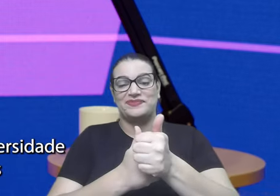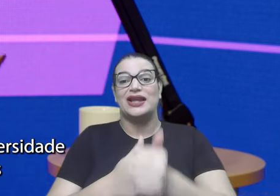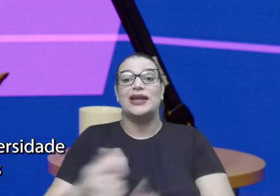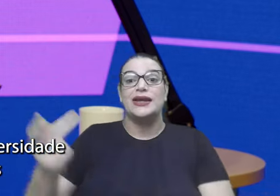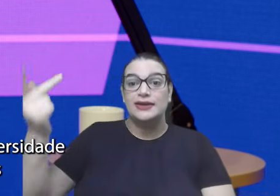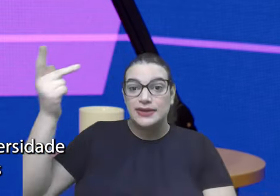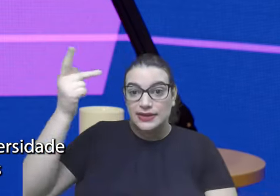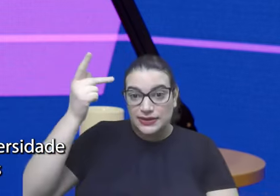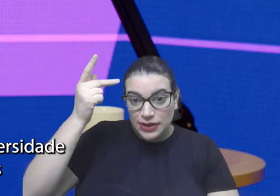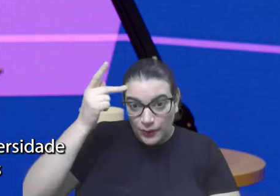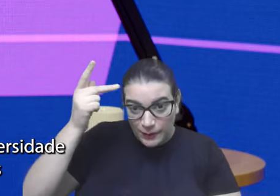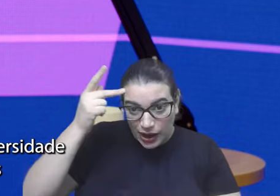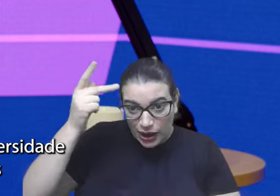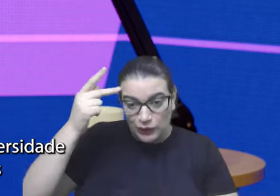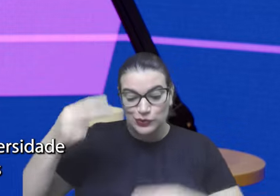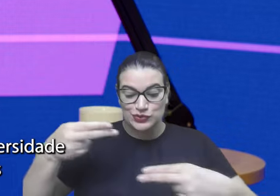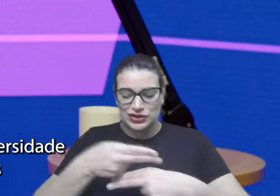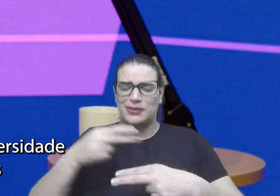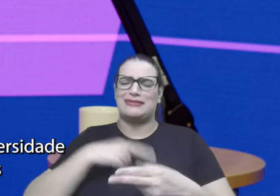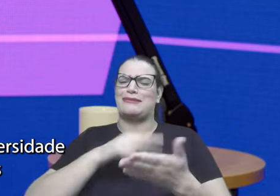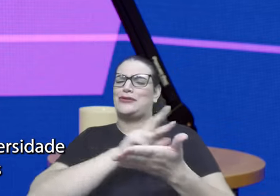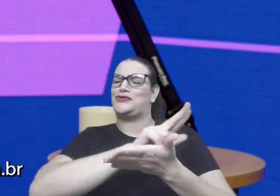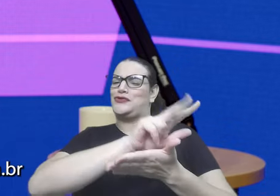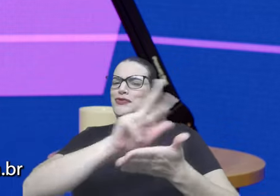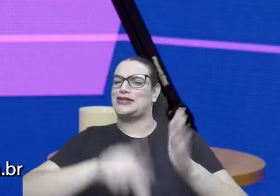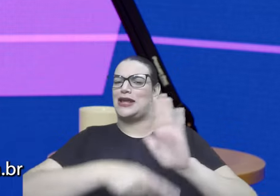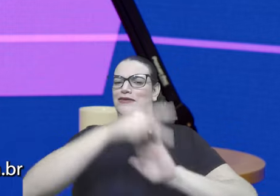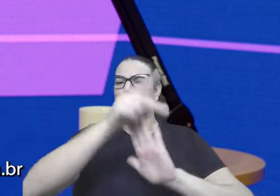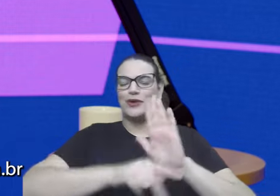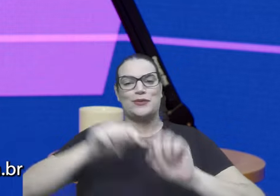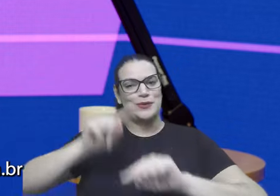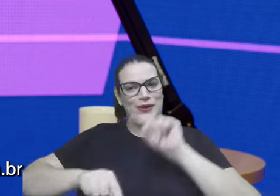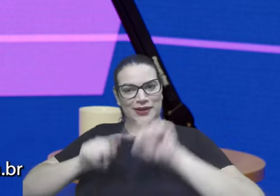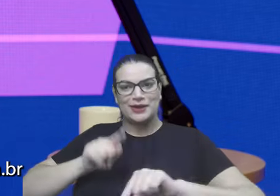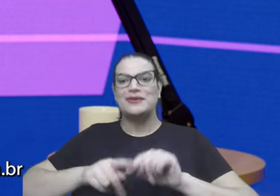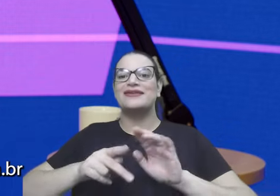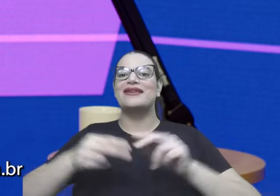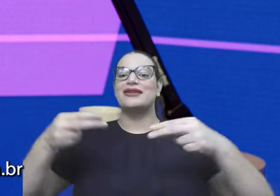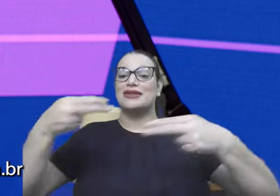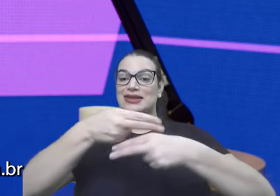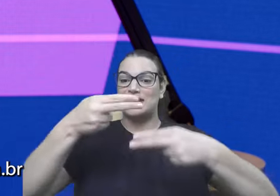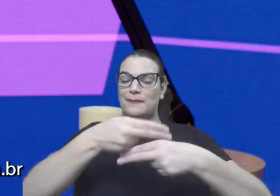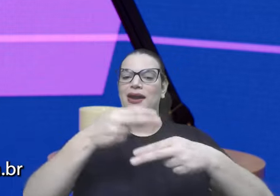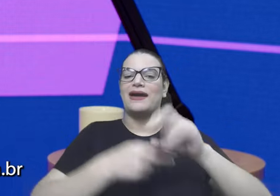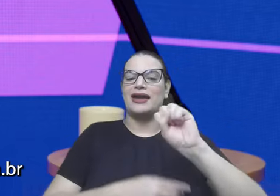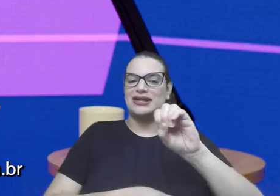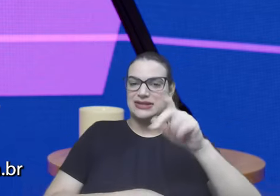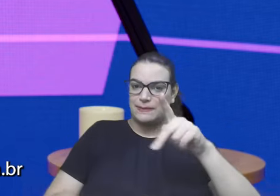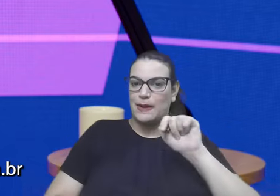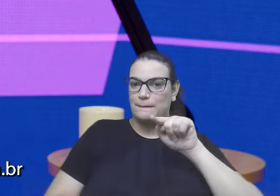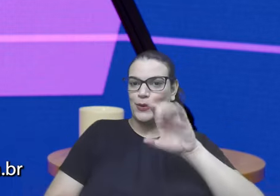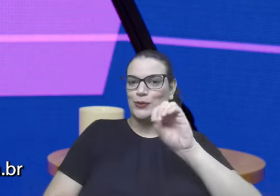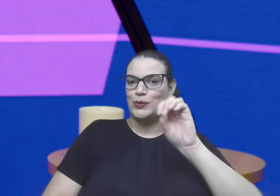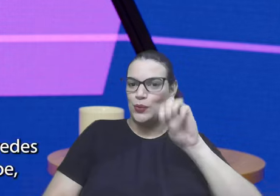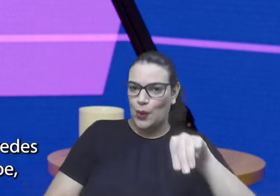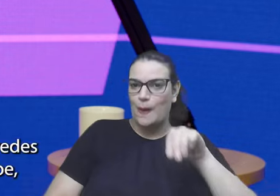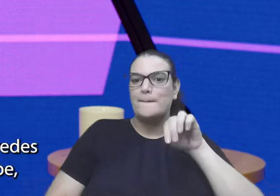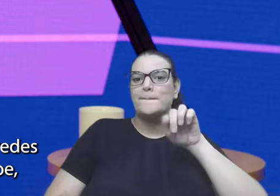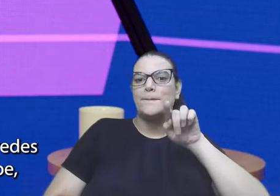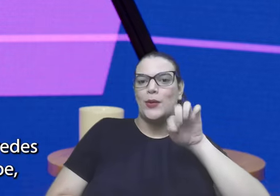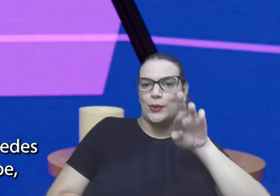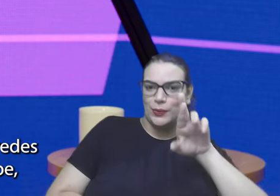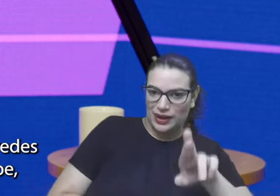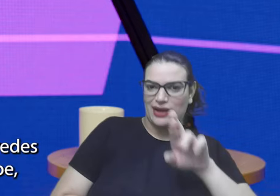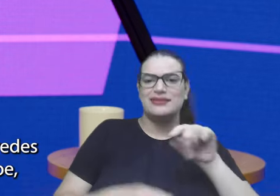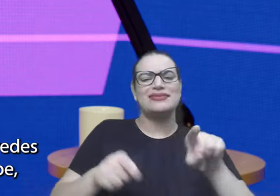uma diversidade de produtos e programas que você pode acessar no nosso site cbesp.com.br você pode